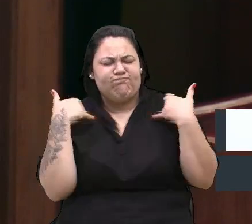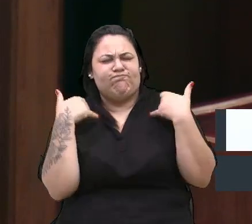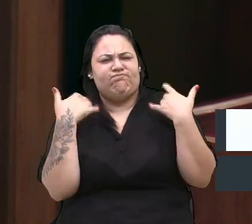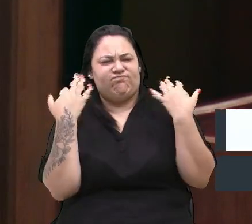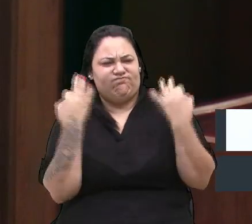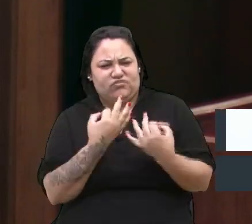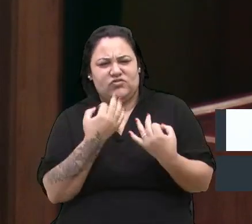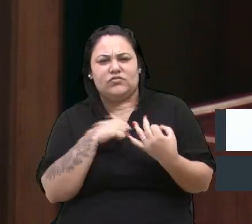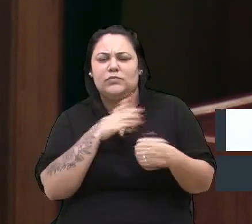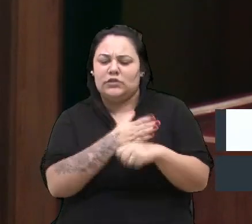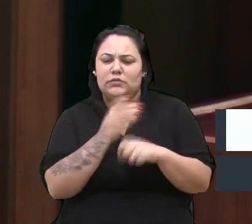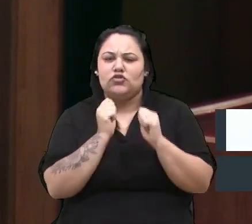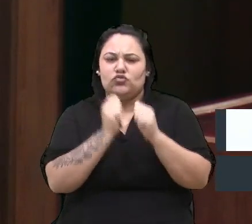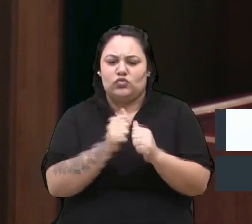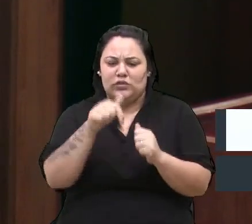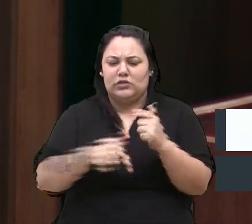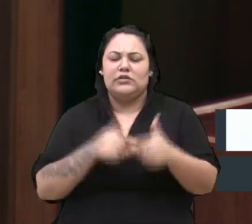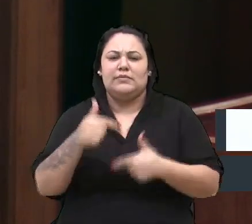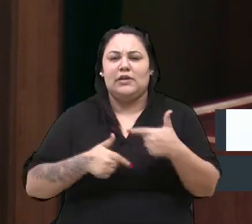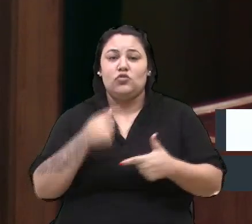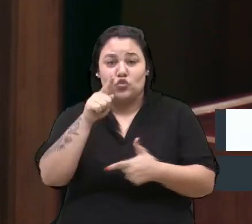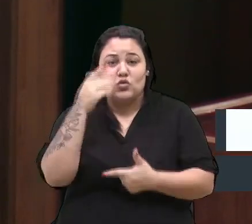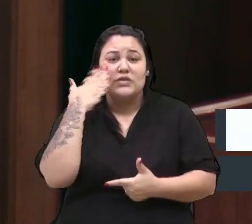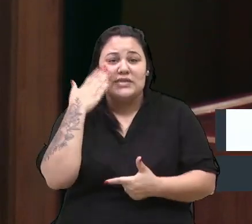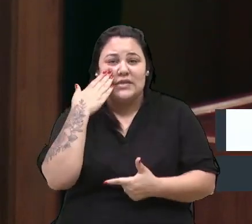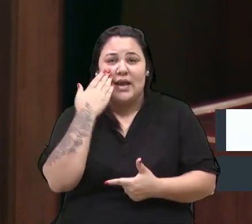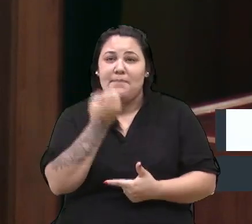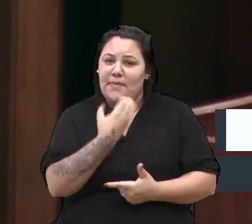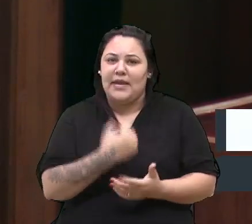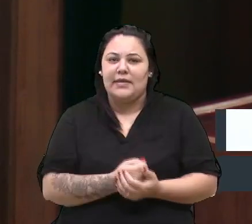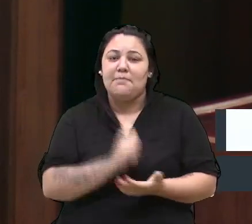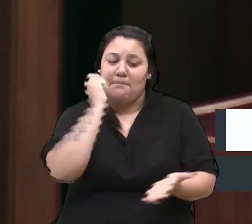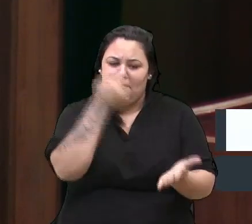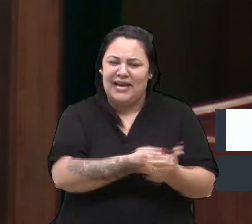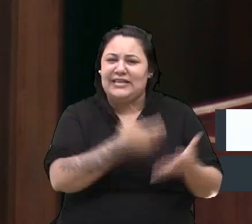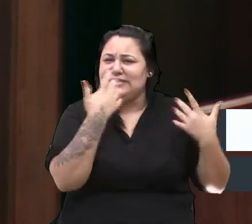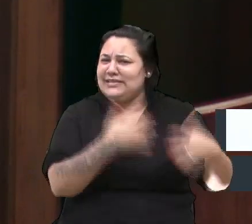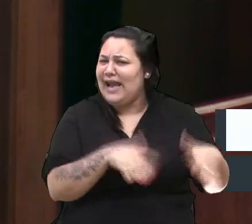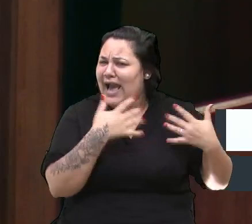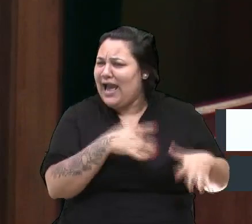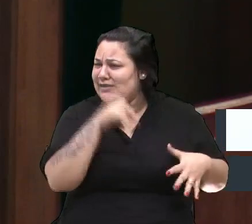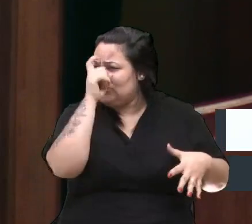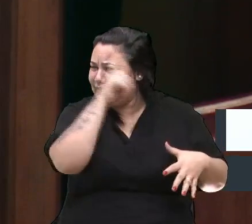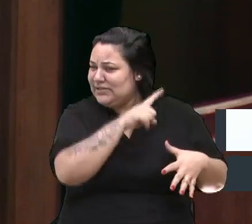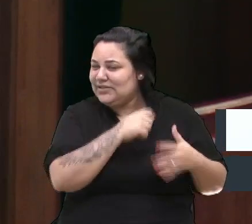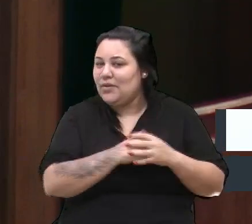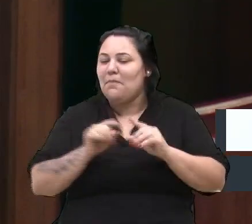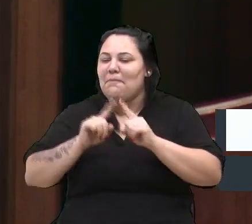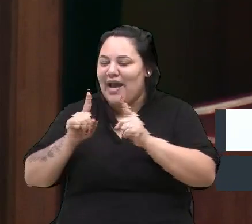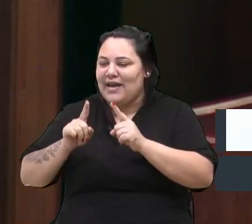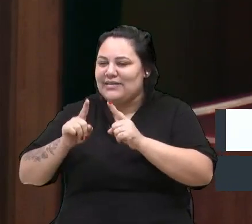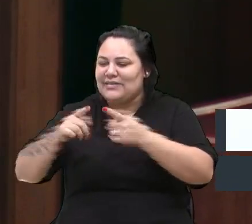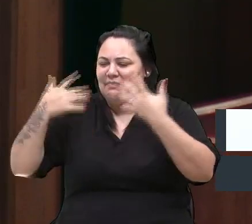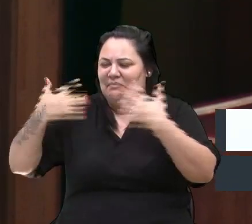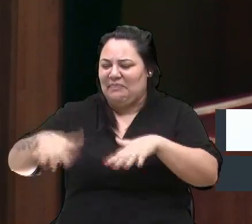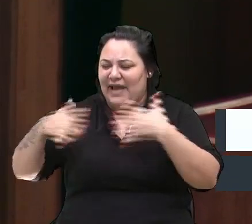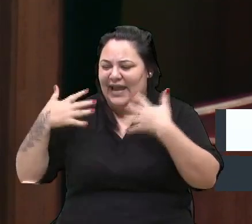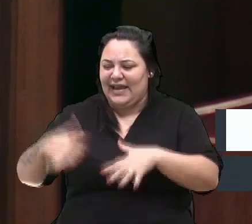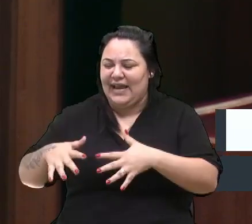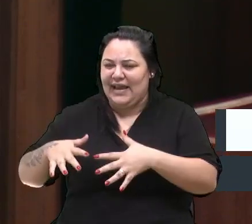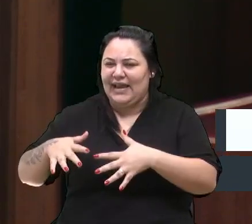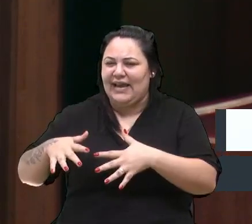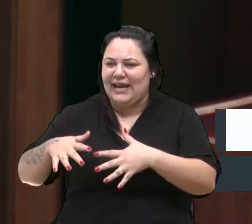o senhor sabe muito bem que pagar caro é complicado. Agora, pagar caro para ter um serviço de